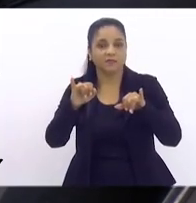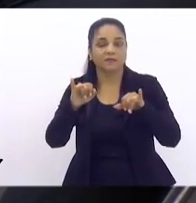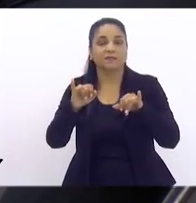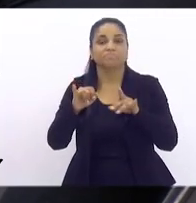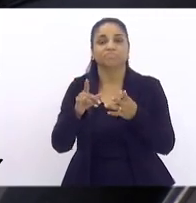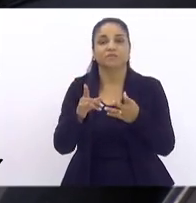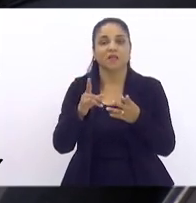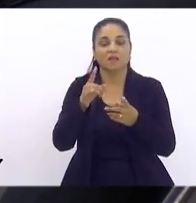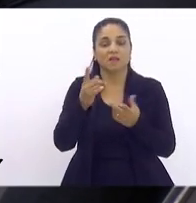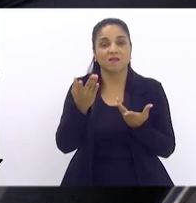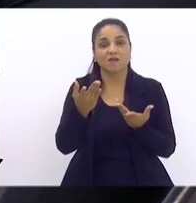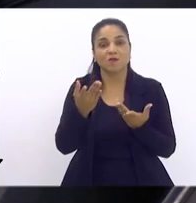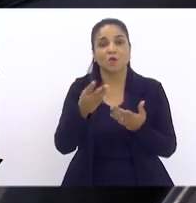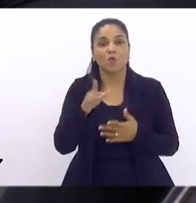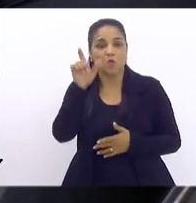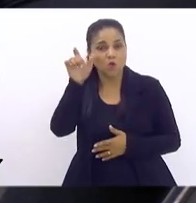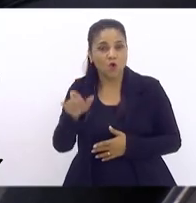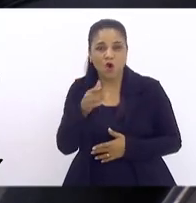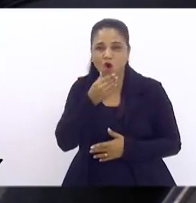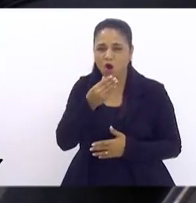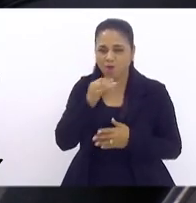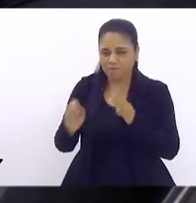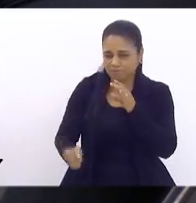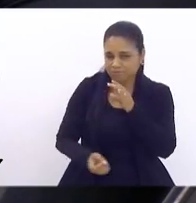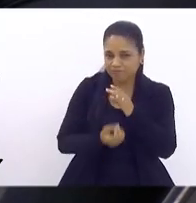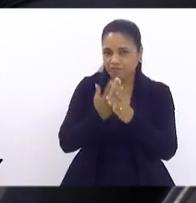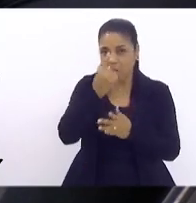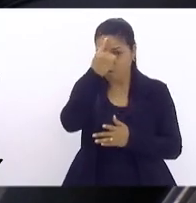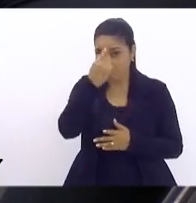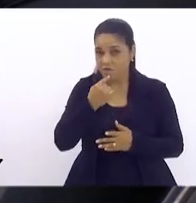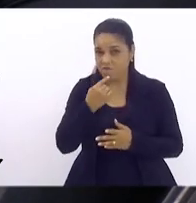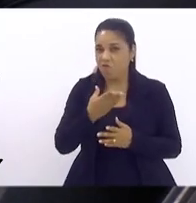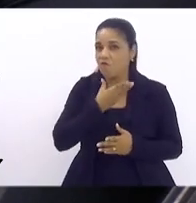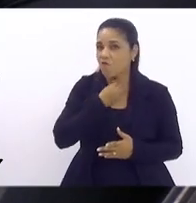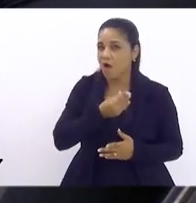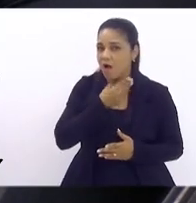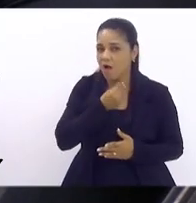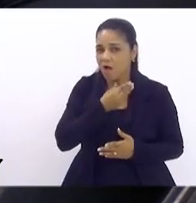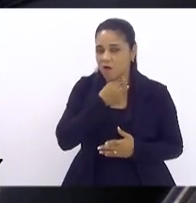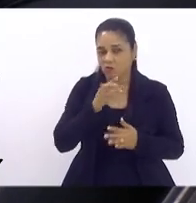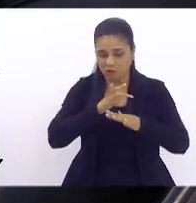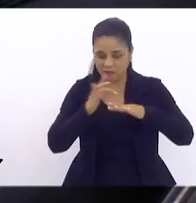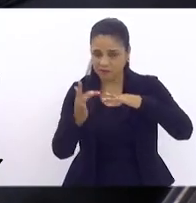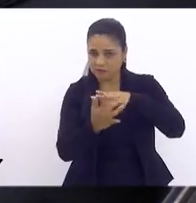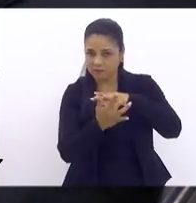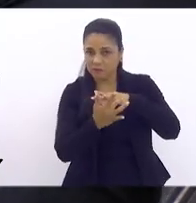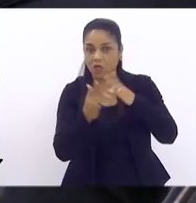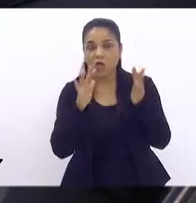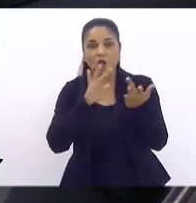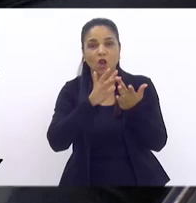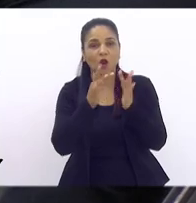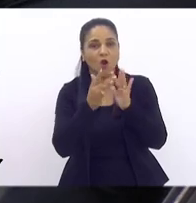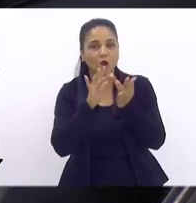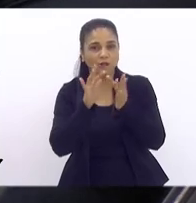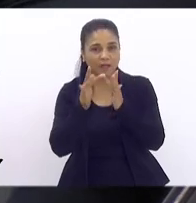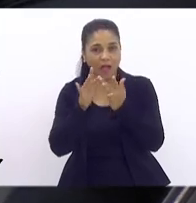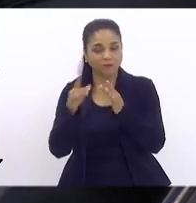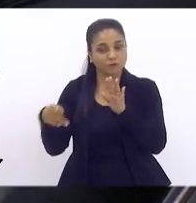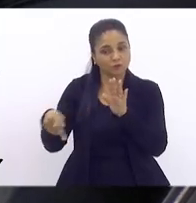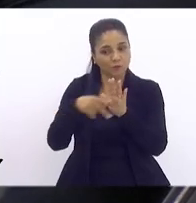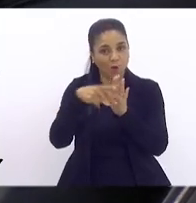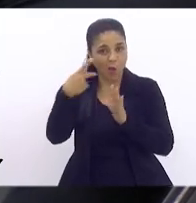textualizadas o sujeito cria um perfil falso na rede social é com contatos dessa mulher